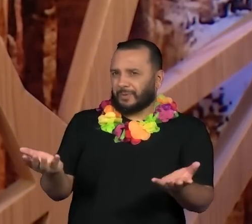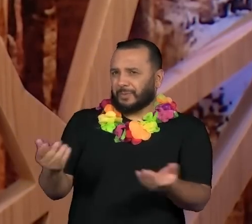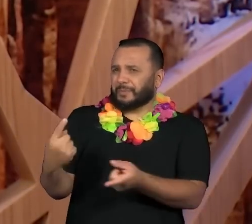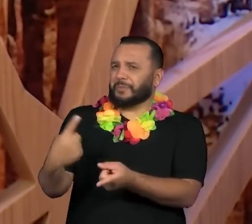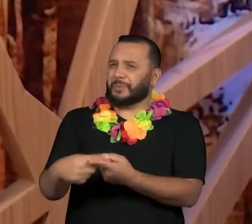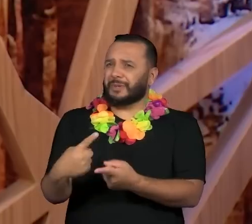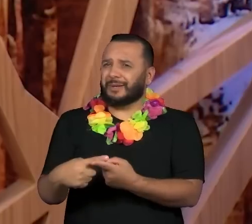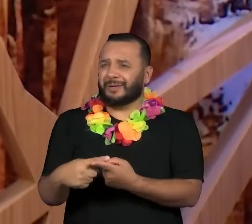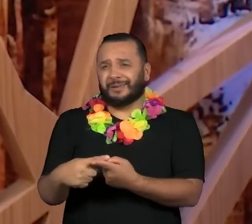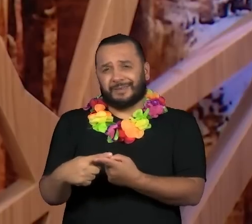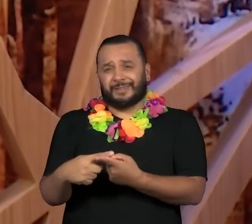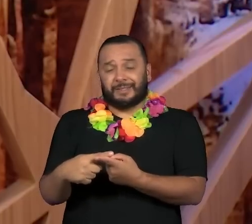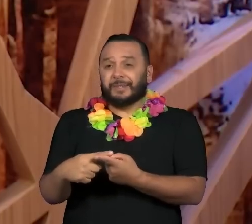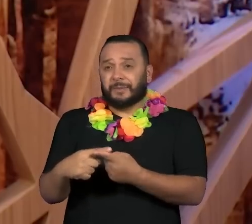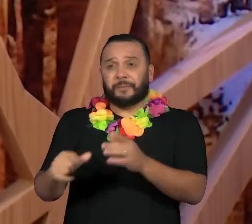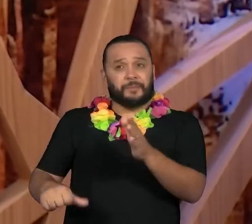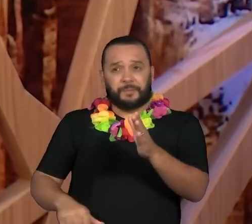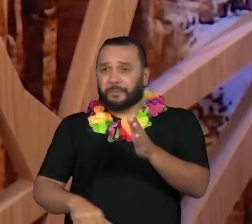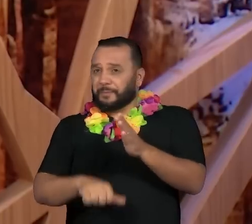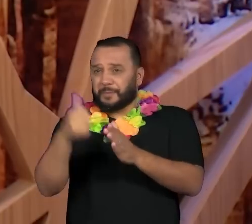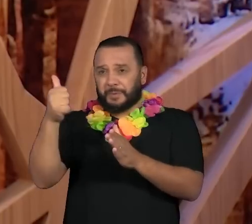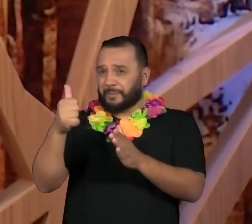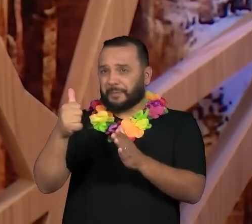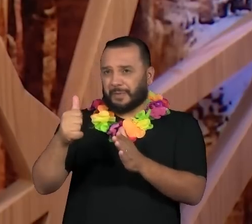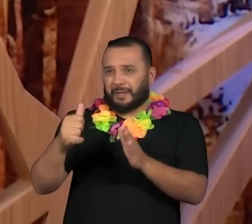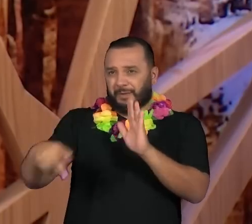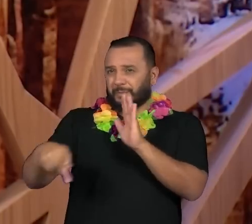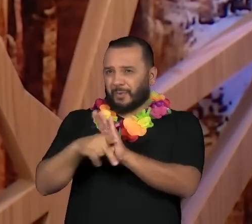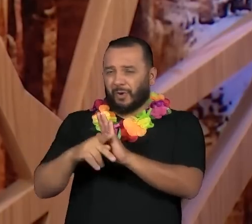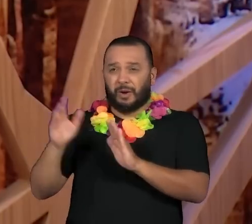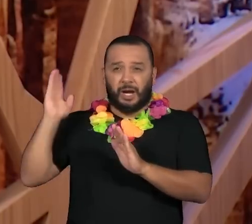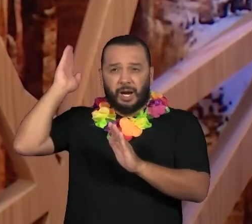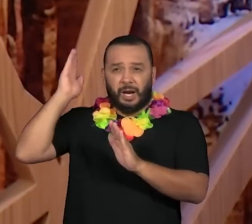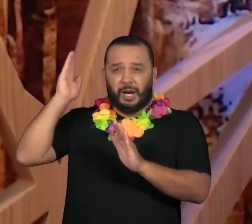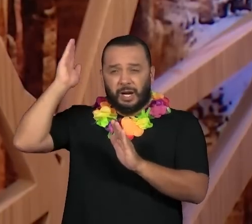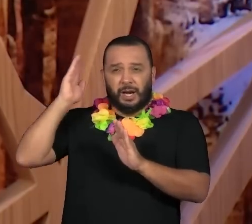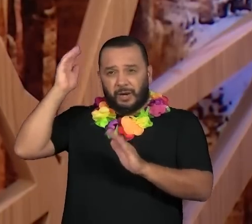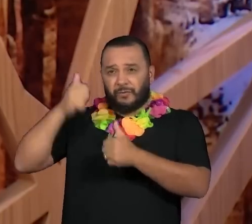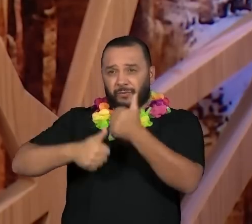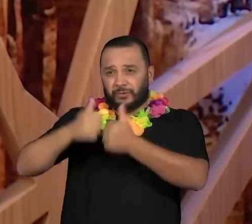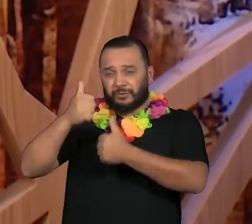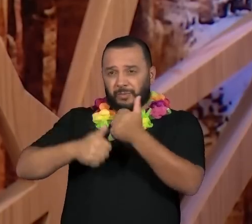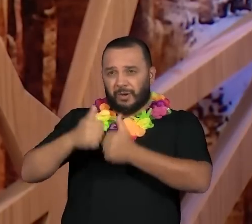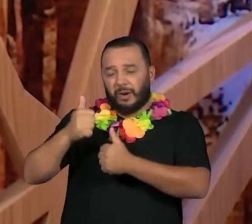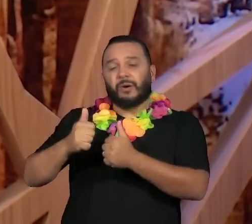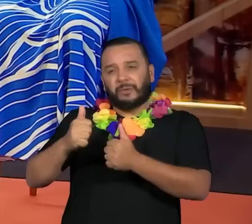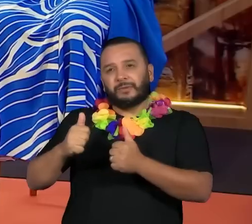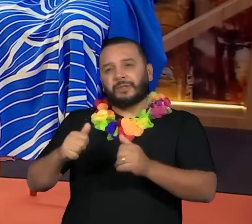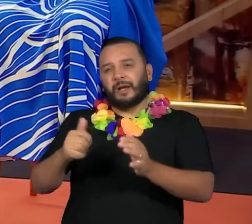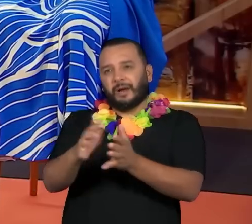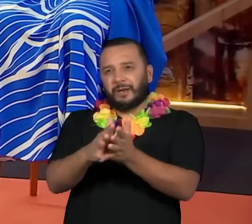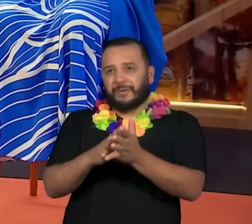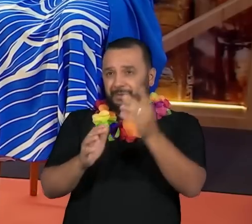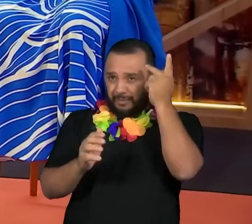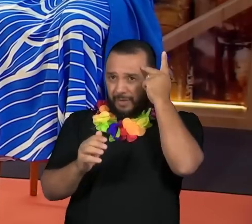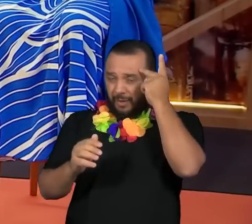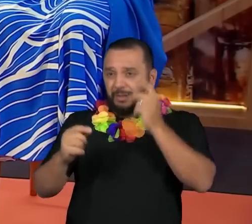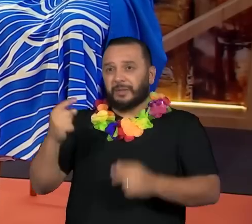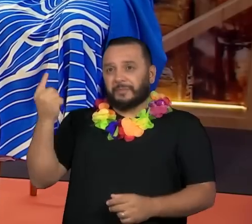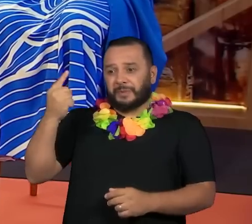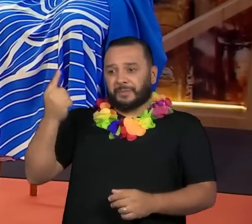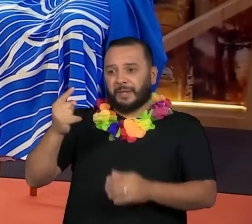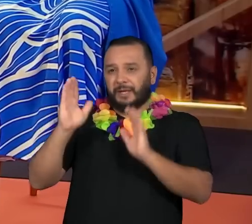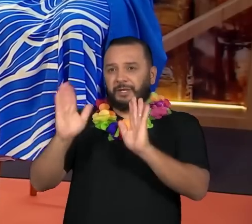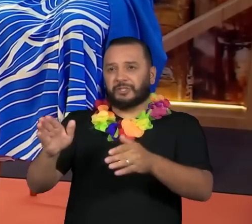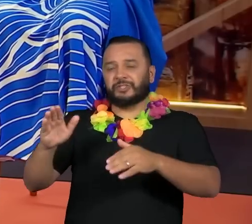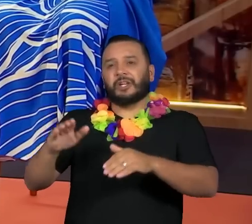a primeira agremiação que chega oriunda de torcida no Carnaval de São Paulo foi a Gaviões da Fiel. A Gaviões da Fiel, na década